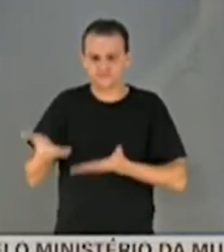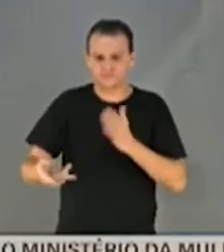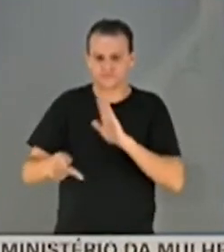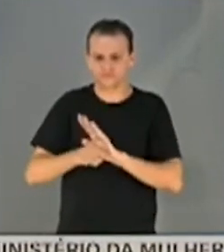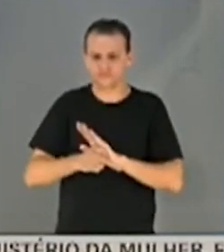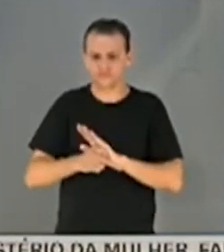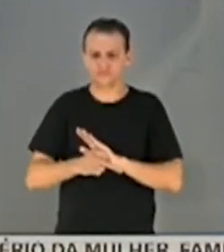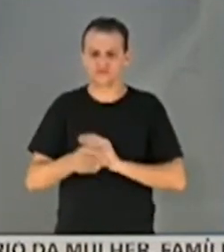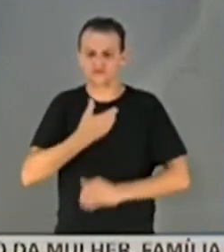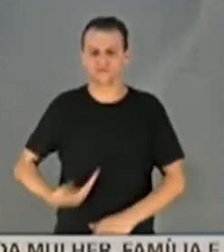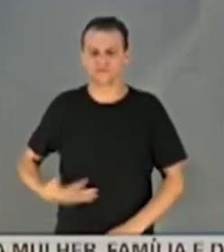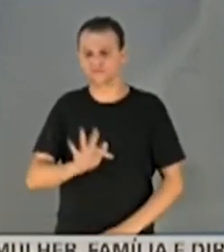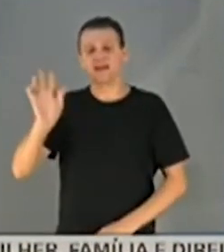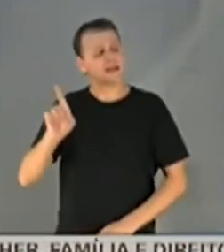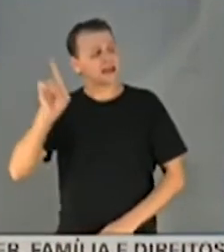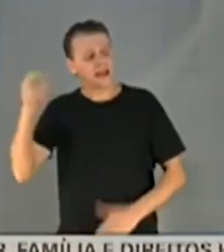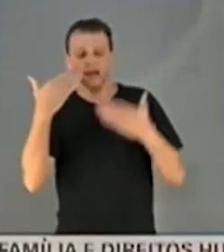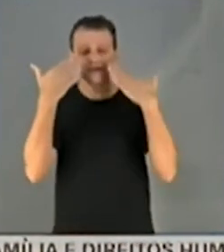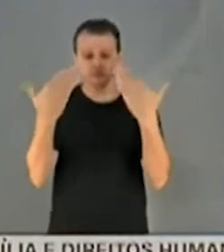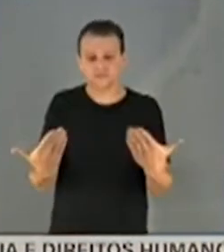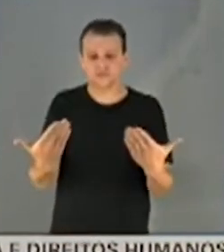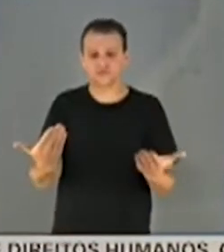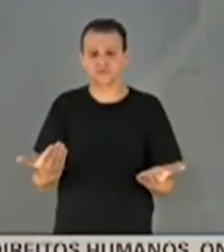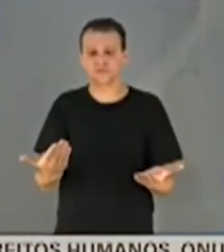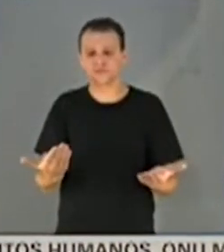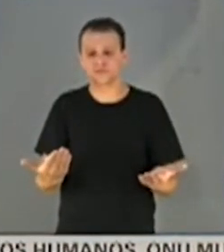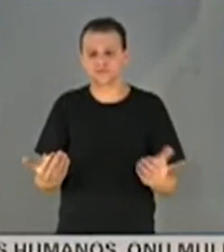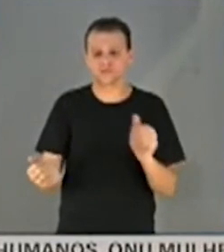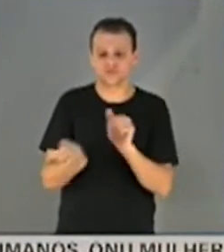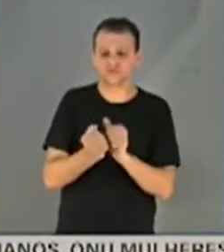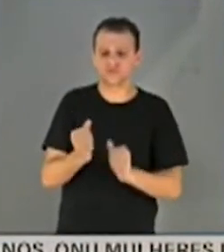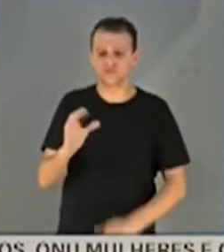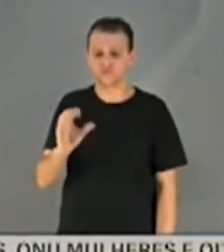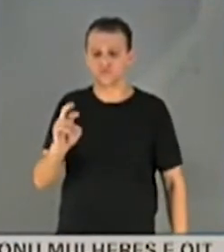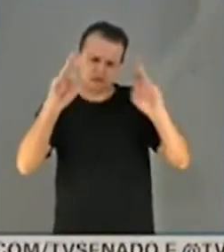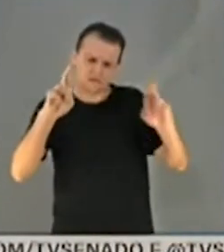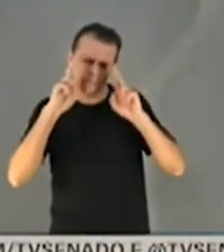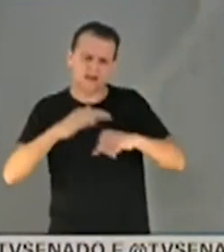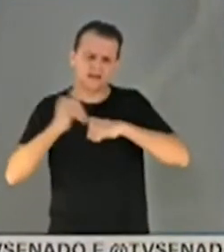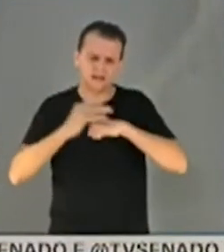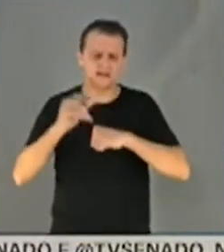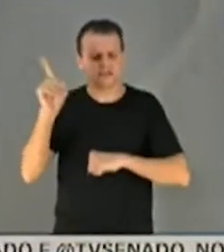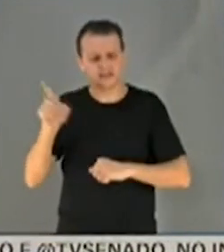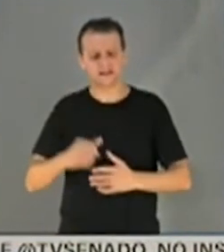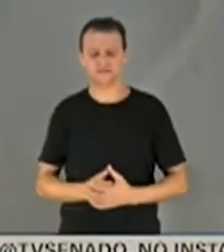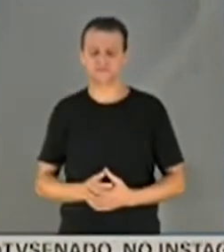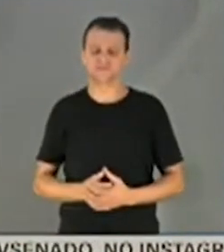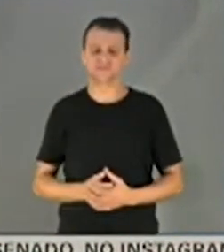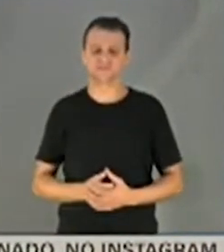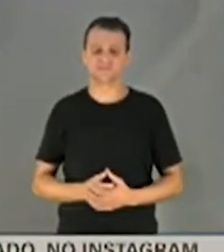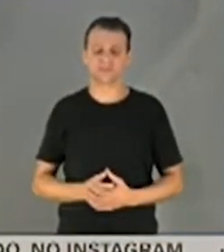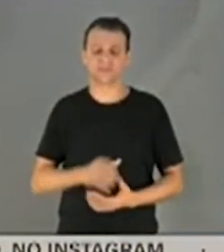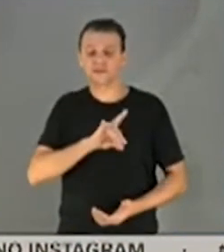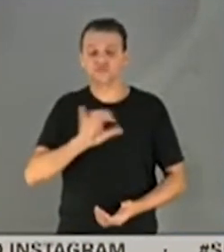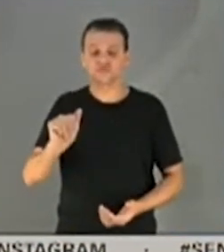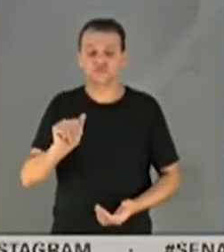federal, e lá ele se apresentou como um coronel da reserva do Exército e que a agenda daquele dia